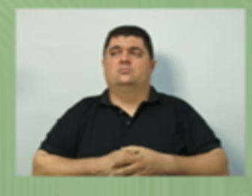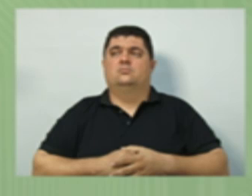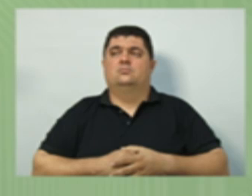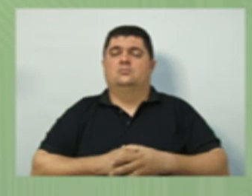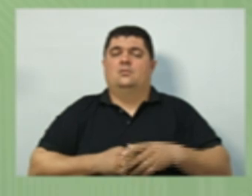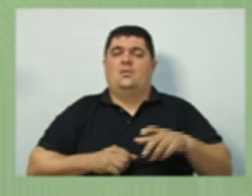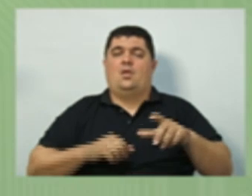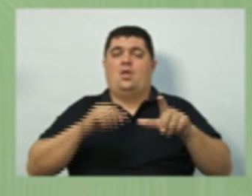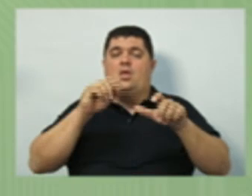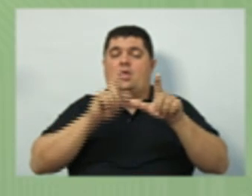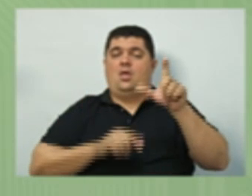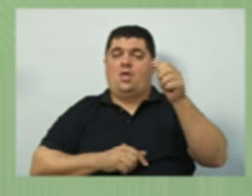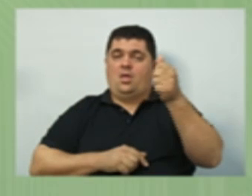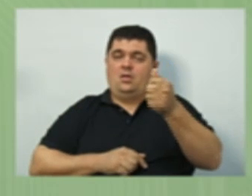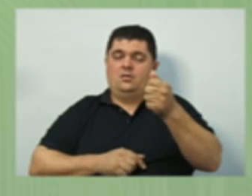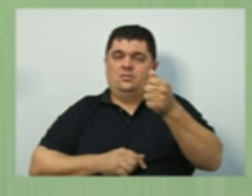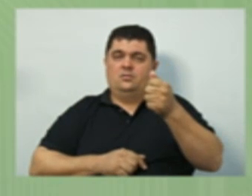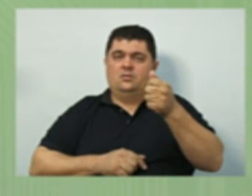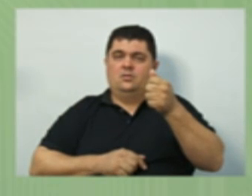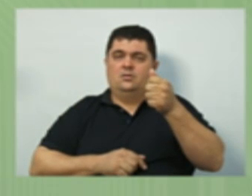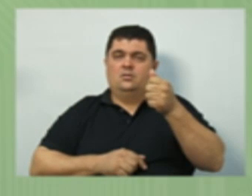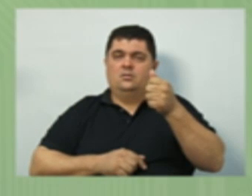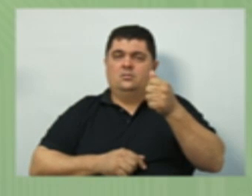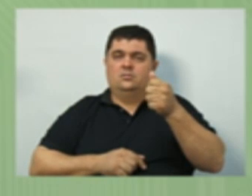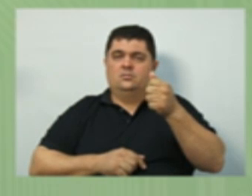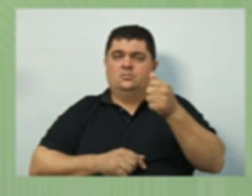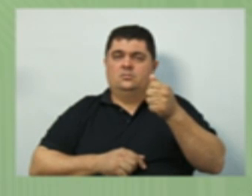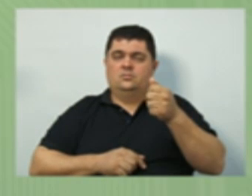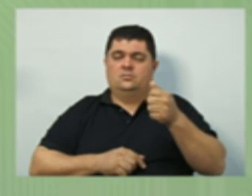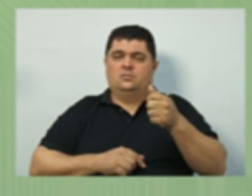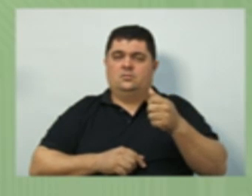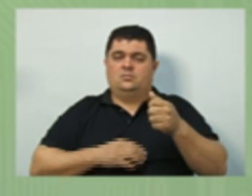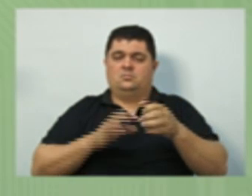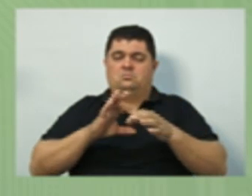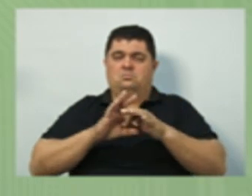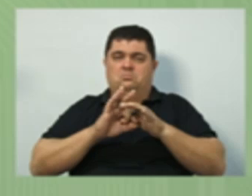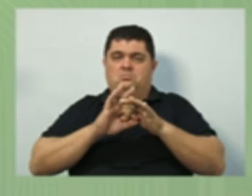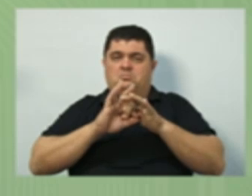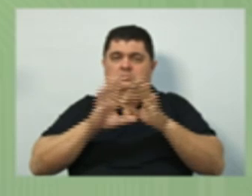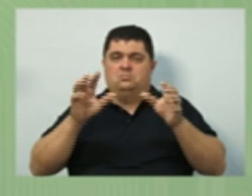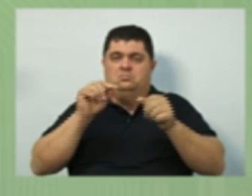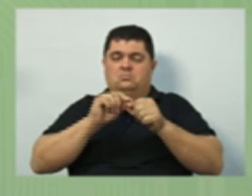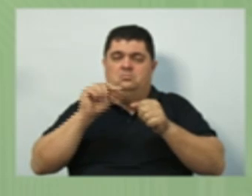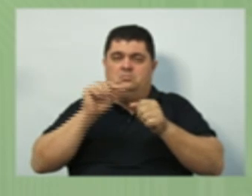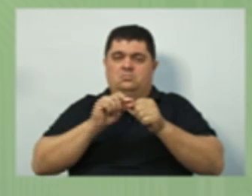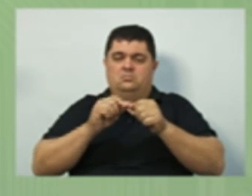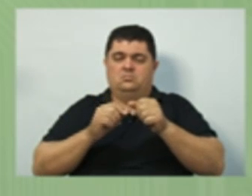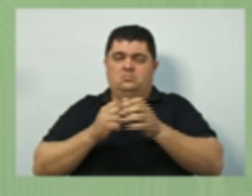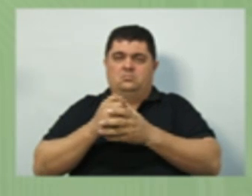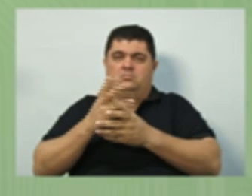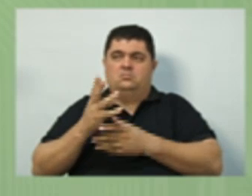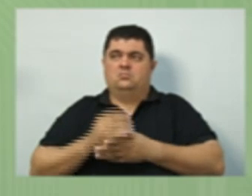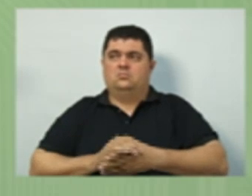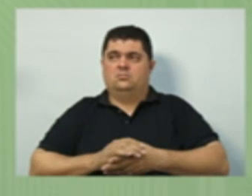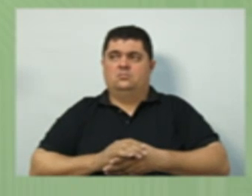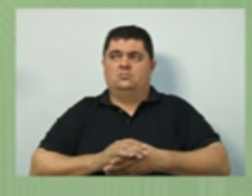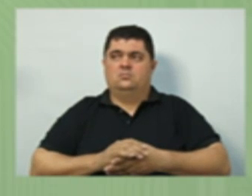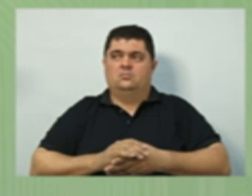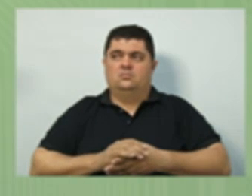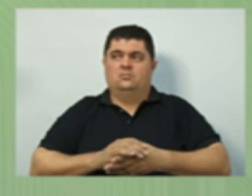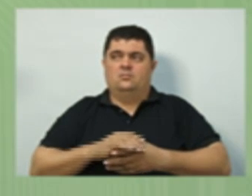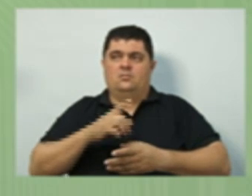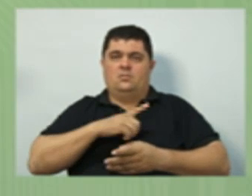Letra A. Autonomia do produtor direto. Adoção da